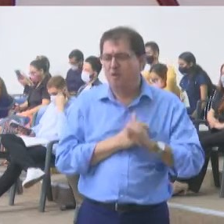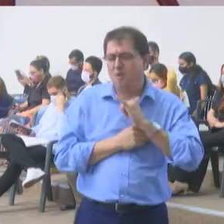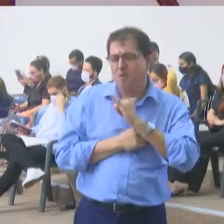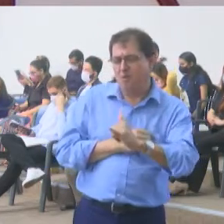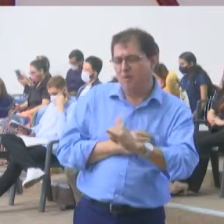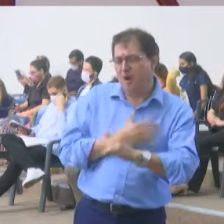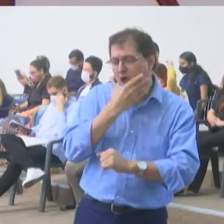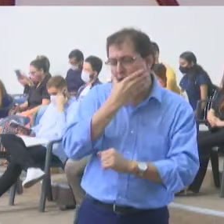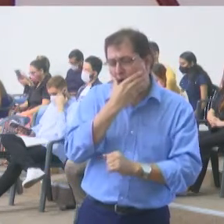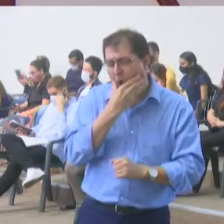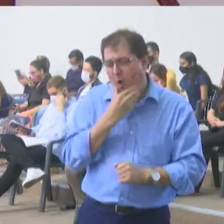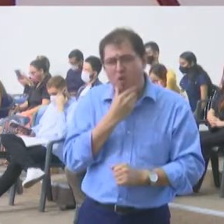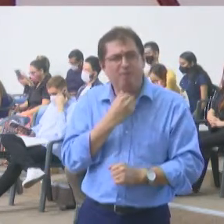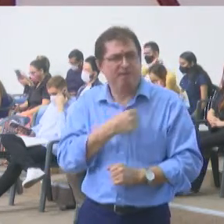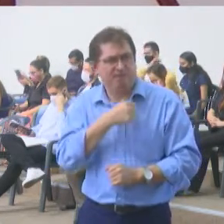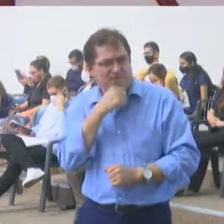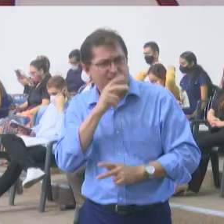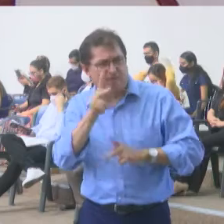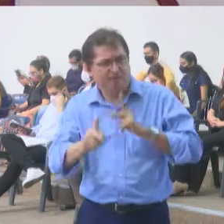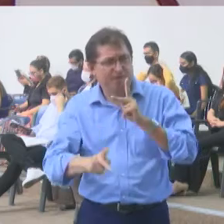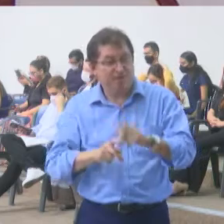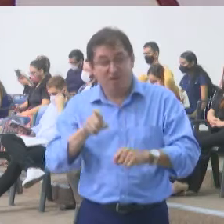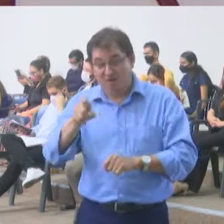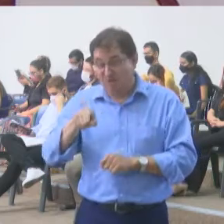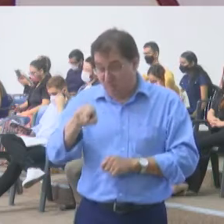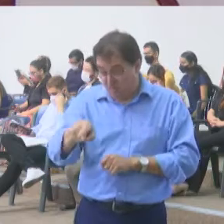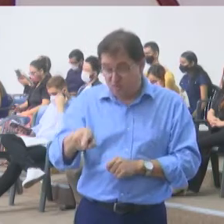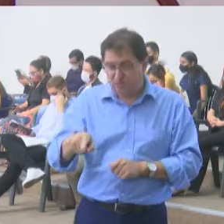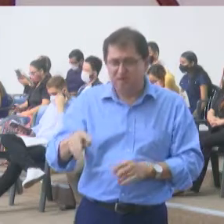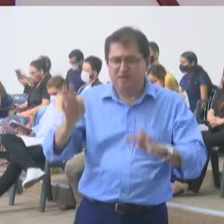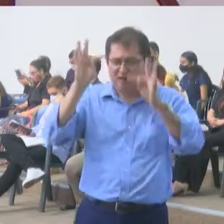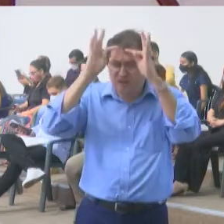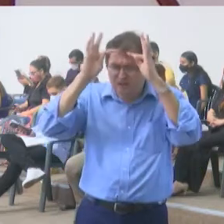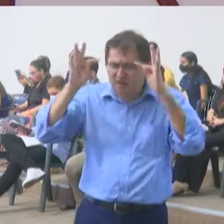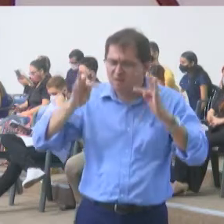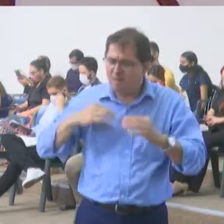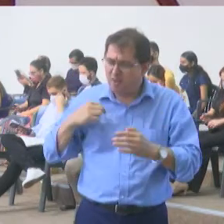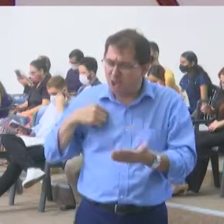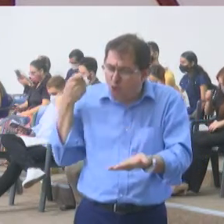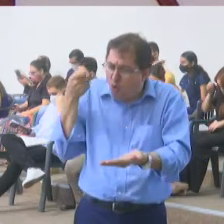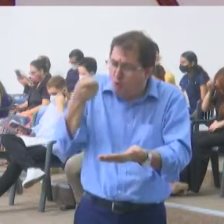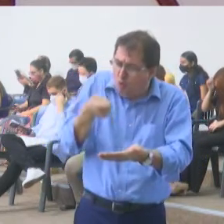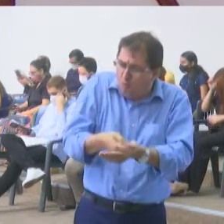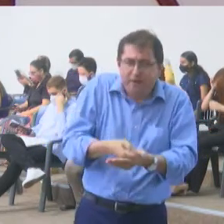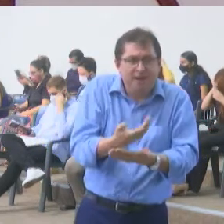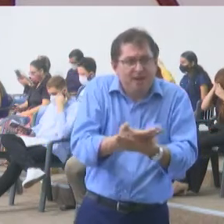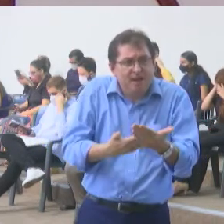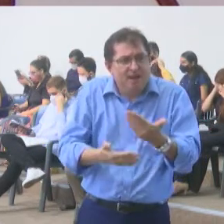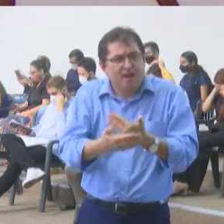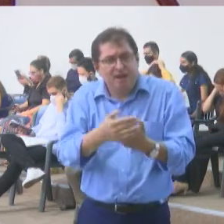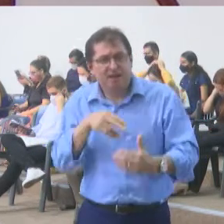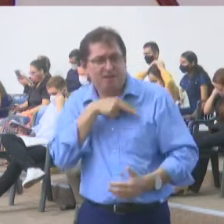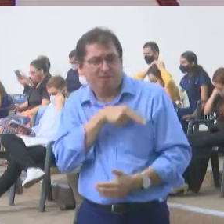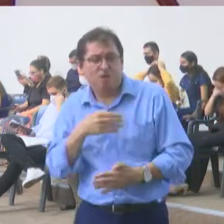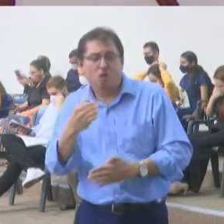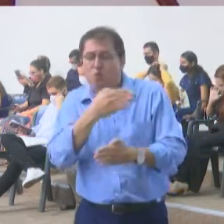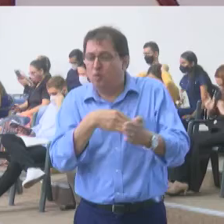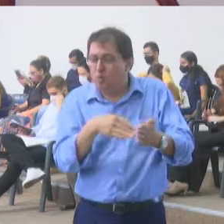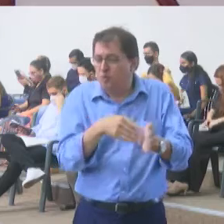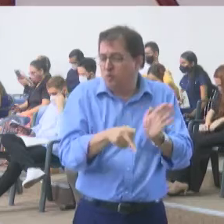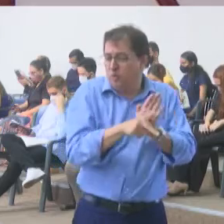aos anciãos e a todo o povo: sois hoje testemunhas de que comprei da mão de Noemi tudo o que pertencia